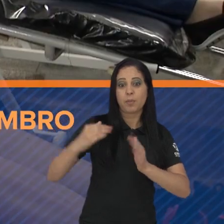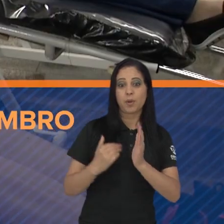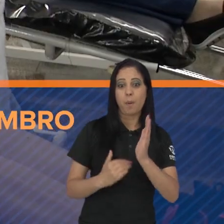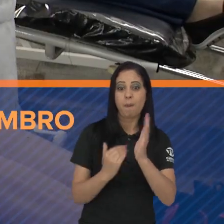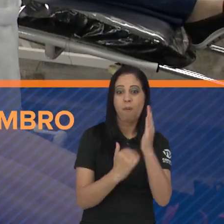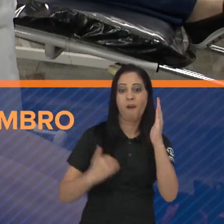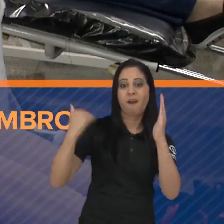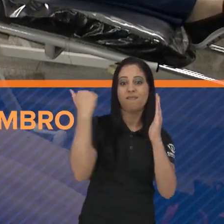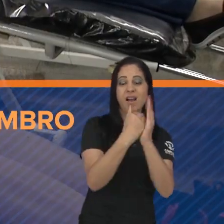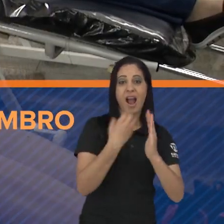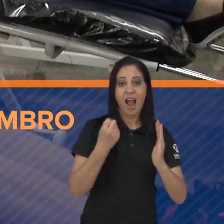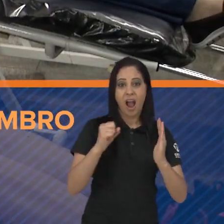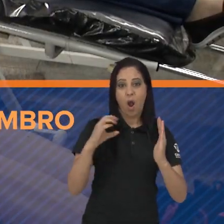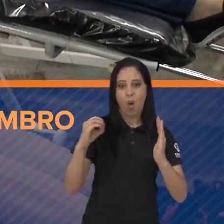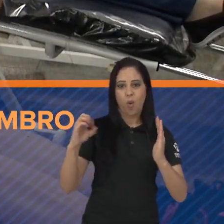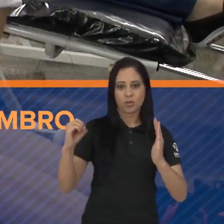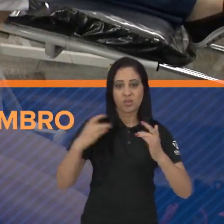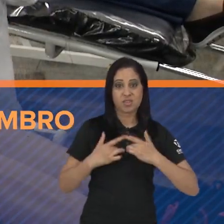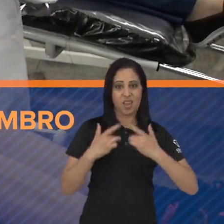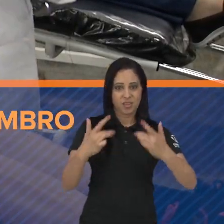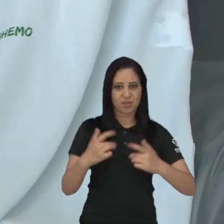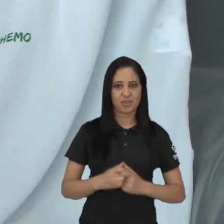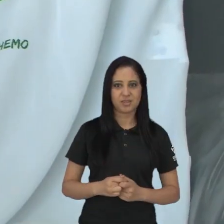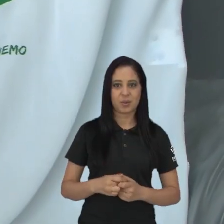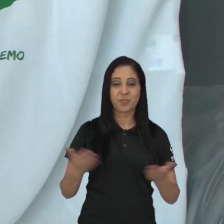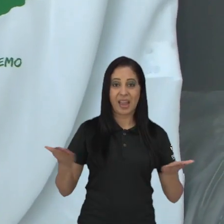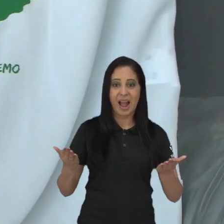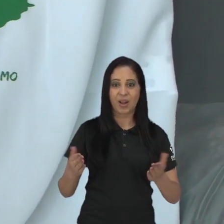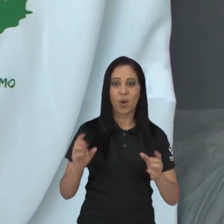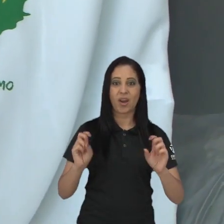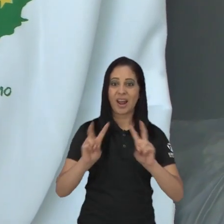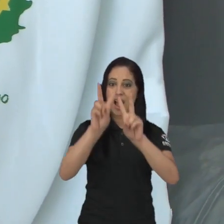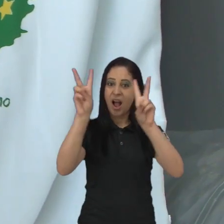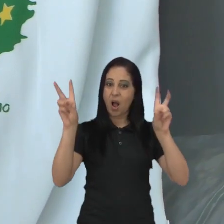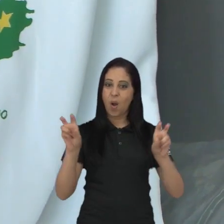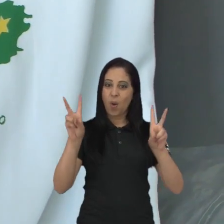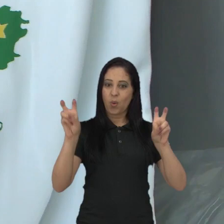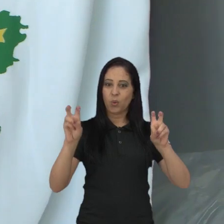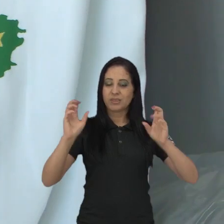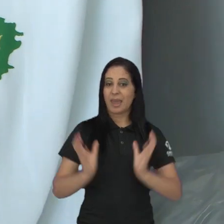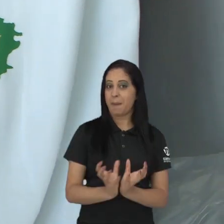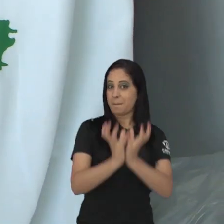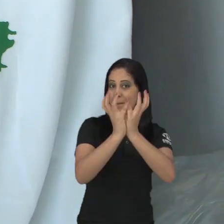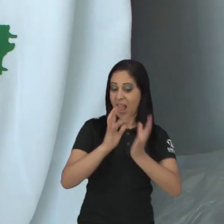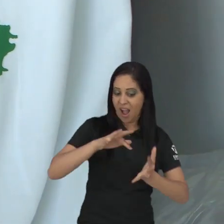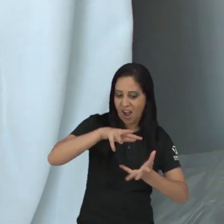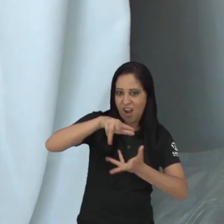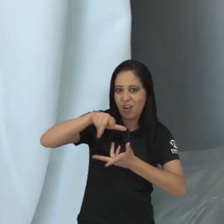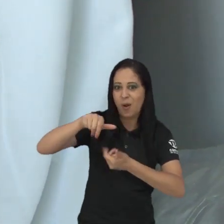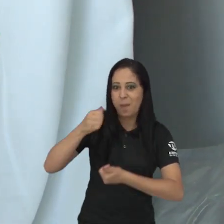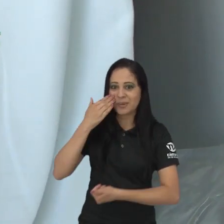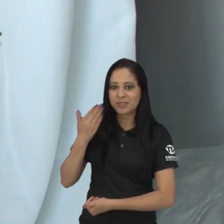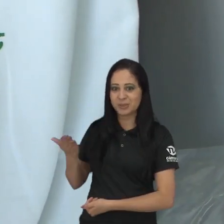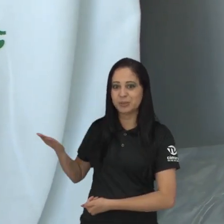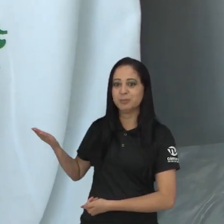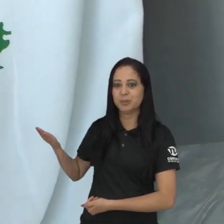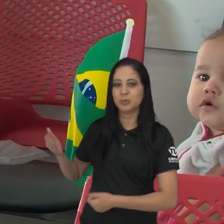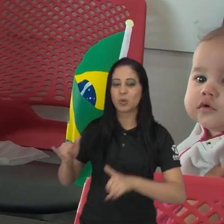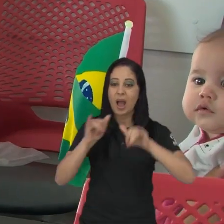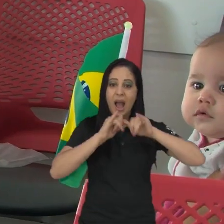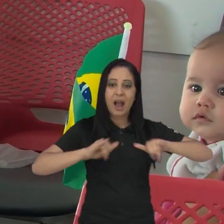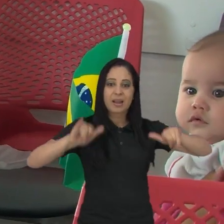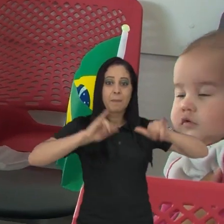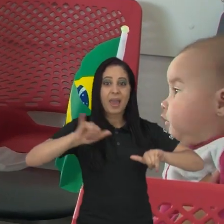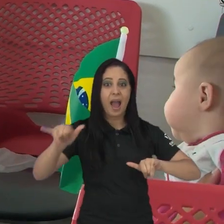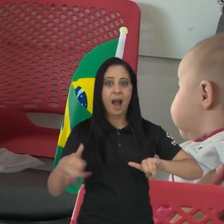essa média salta para 800 doadores. Neste ano, sob o lema Doe Sangue e Faça Você Também um Golaço,